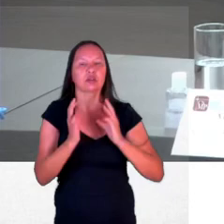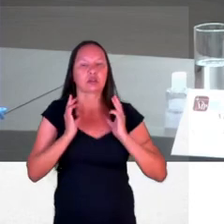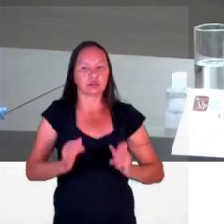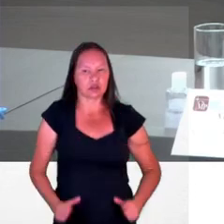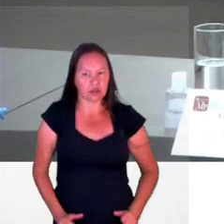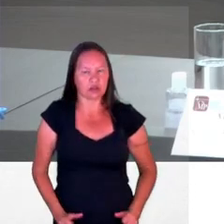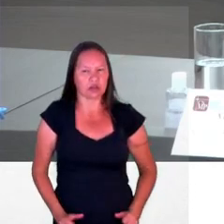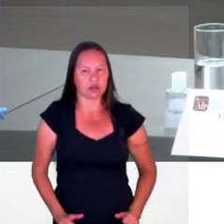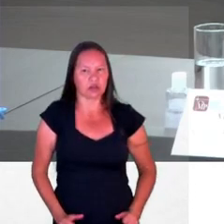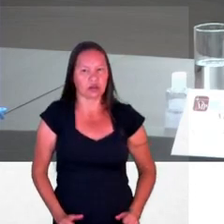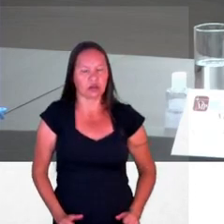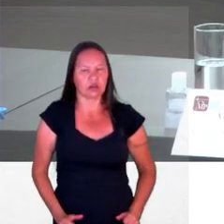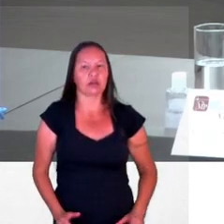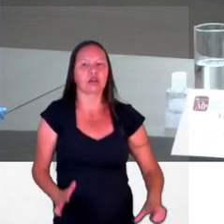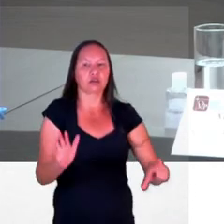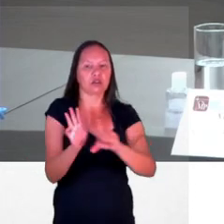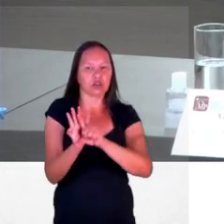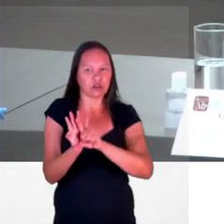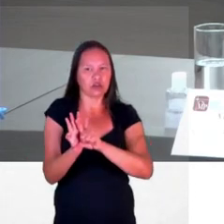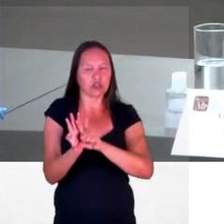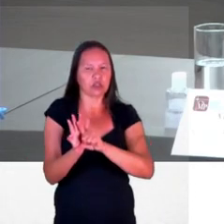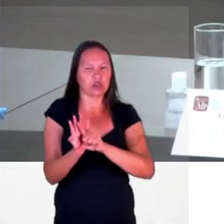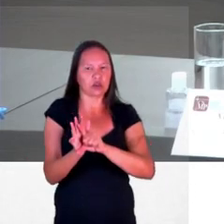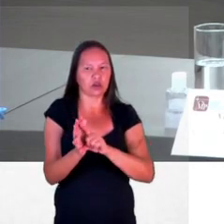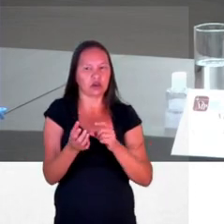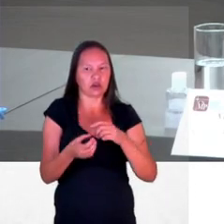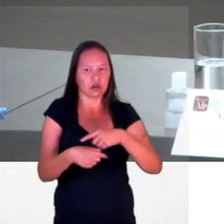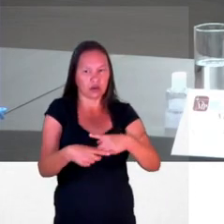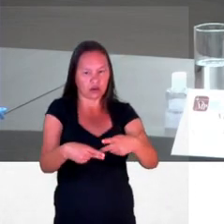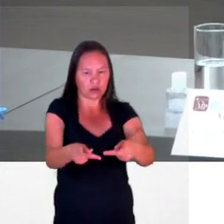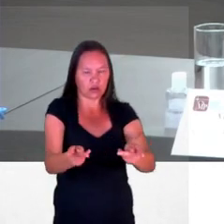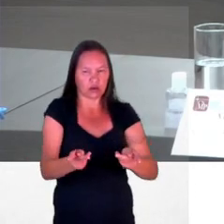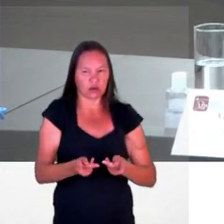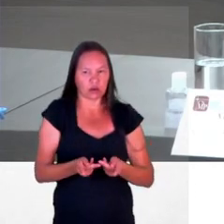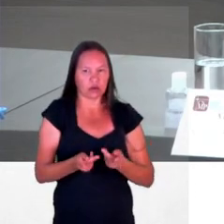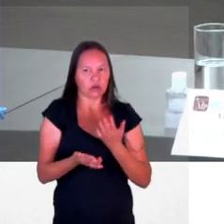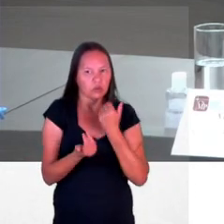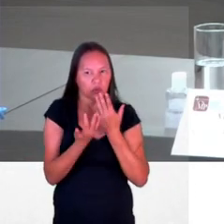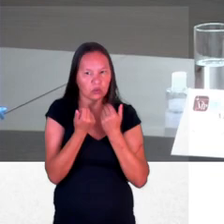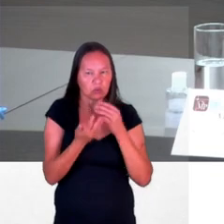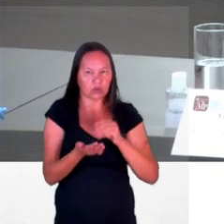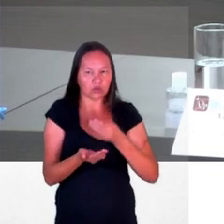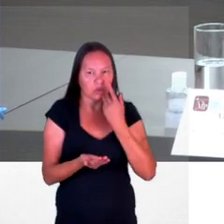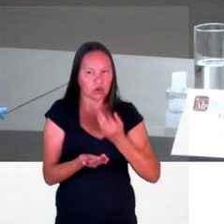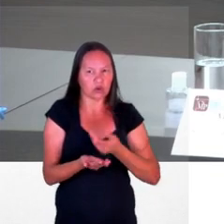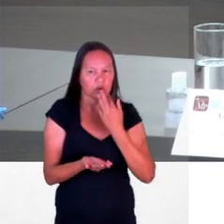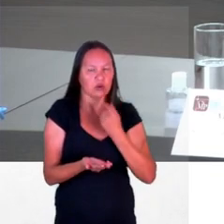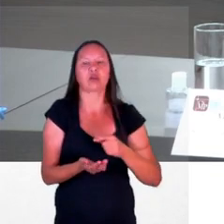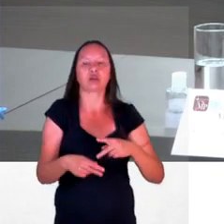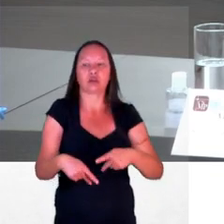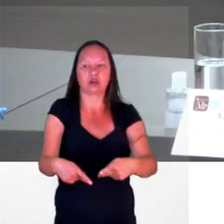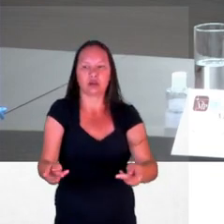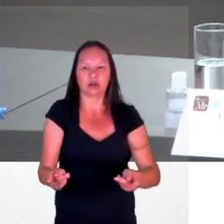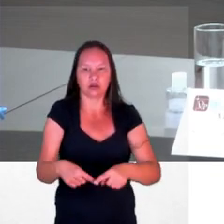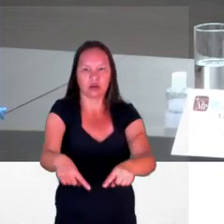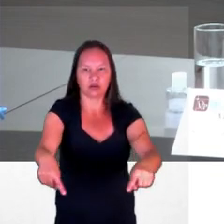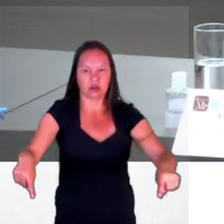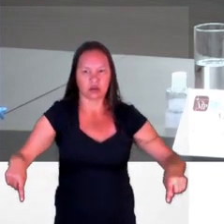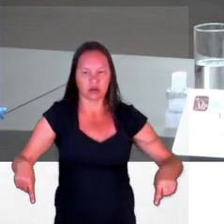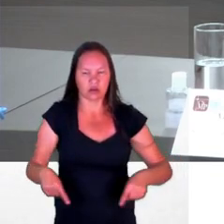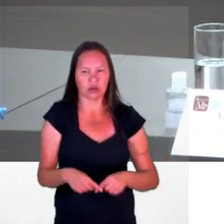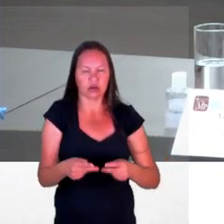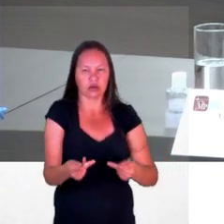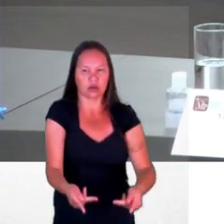que esse direito só estaria realizado quando os pratos de comida variado e colorido estivessem sobre a mesa na qual se